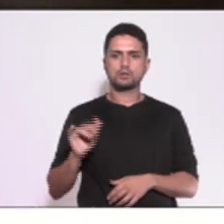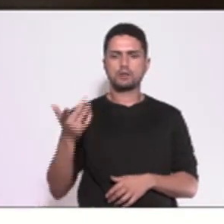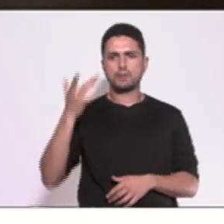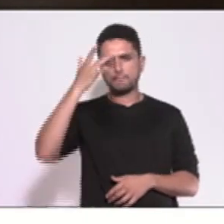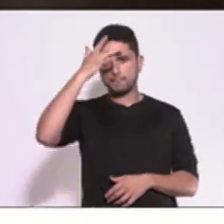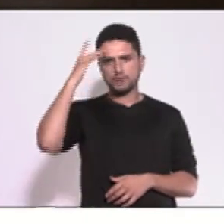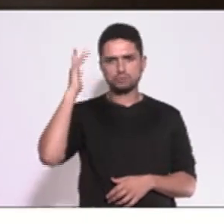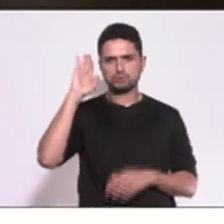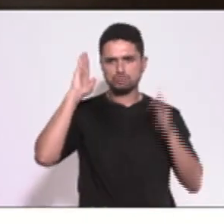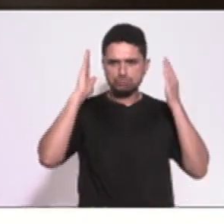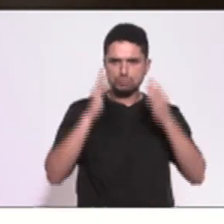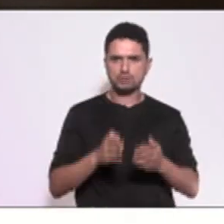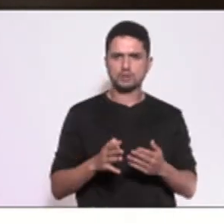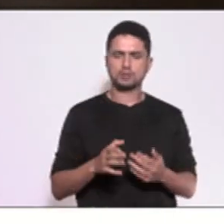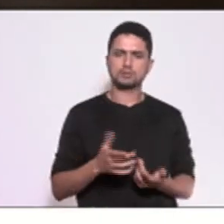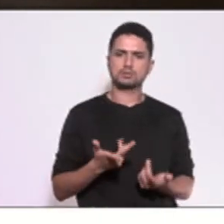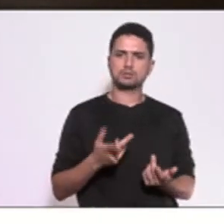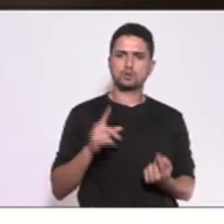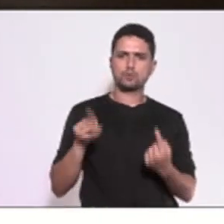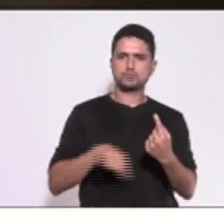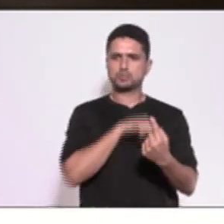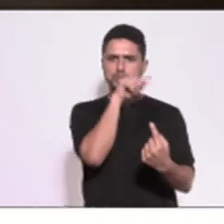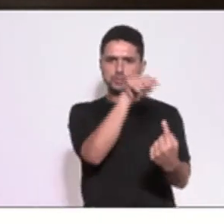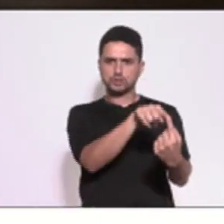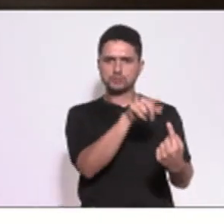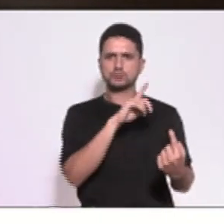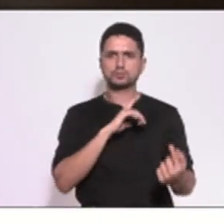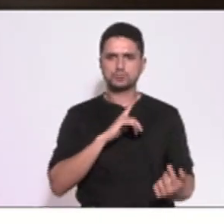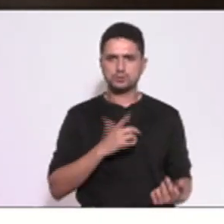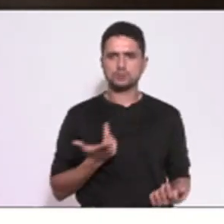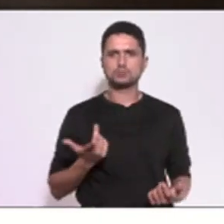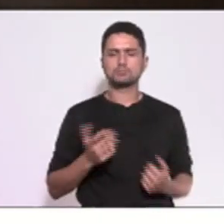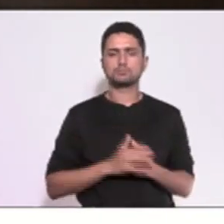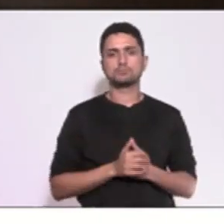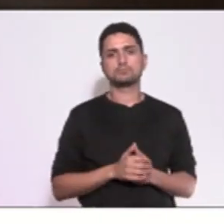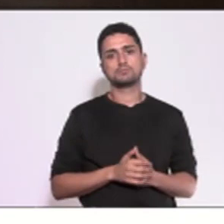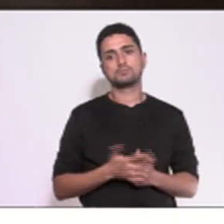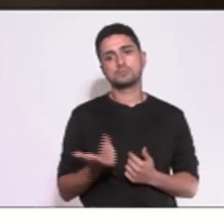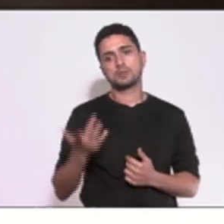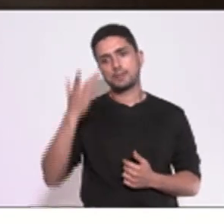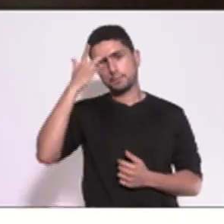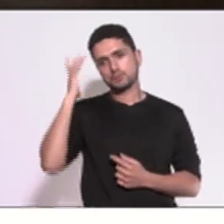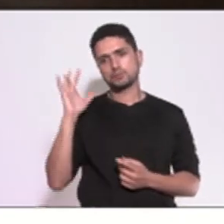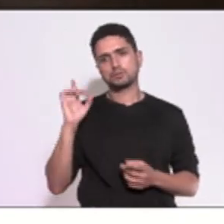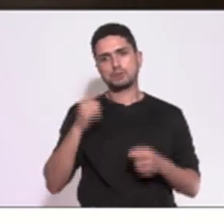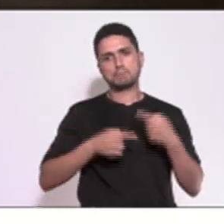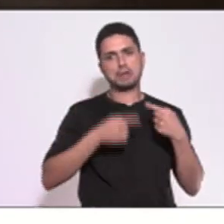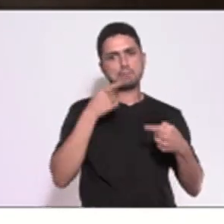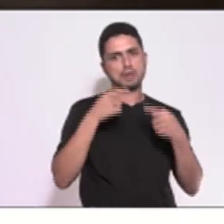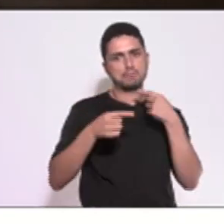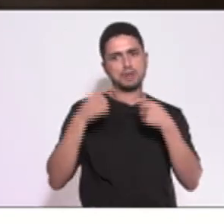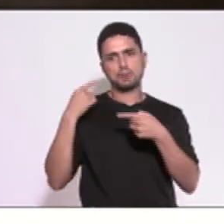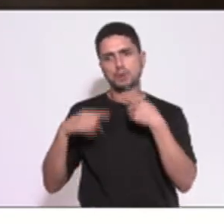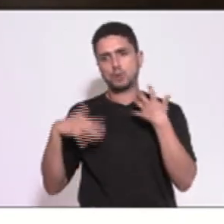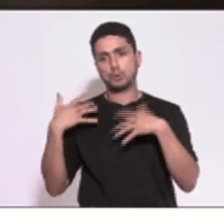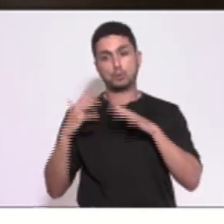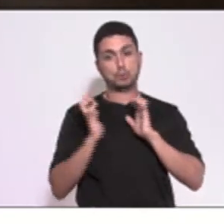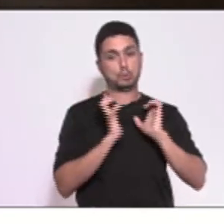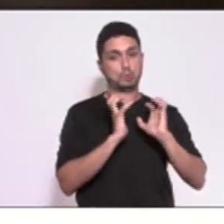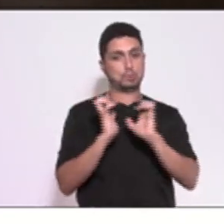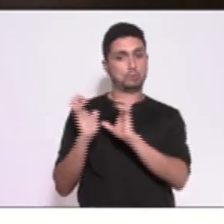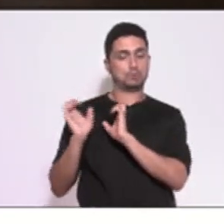muito direta, muito objetiva. Um dos presentes entrou num debate extremamente acalorado